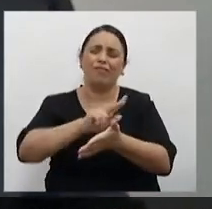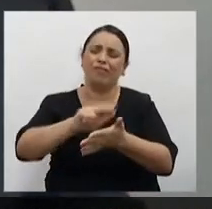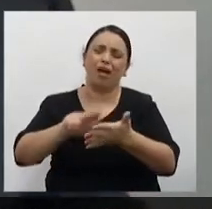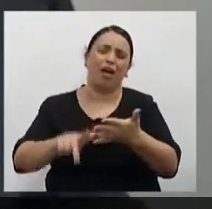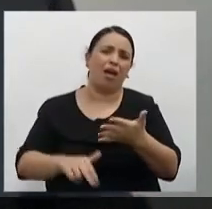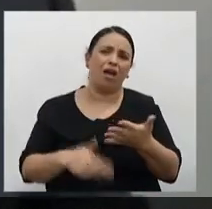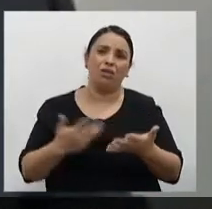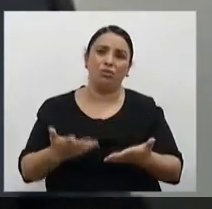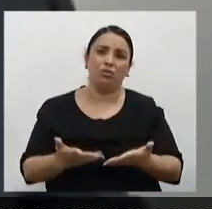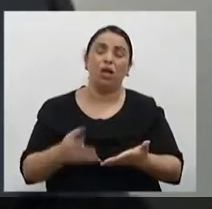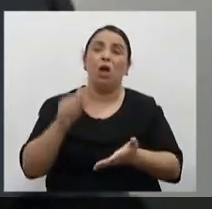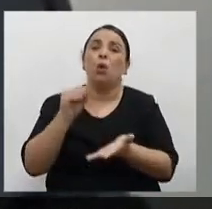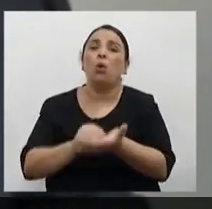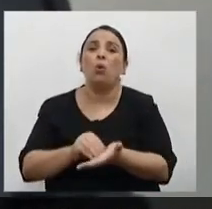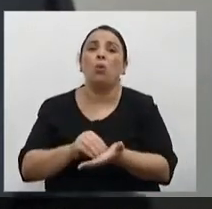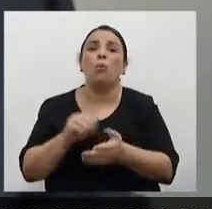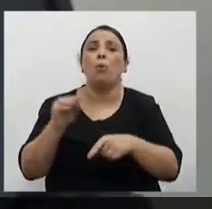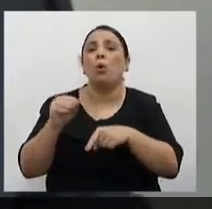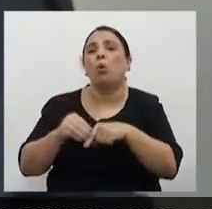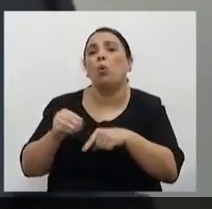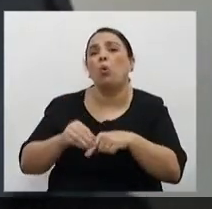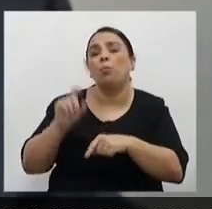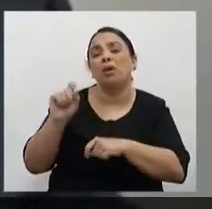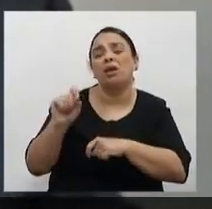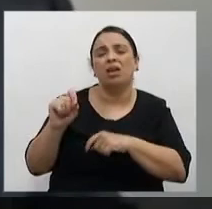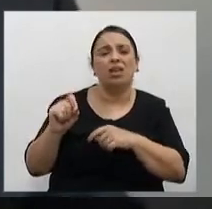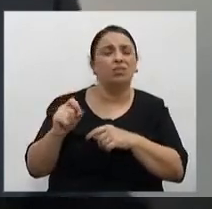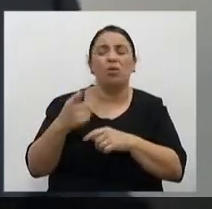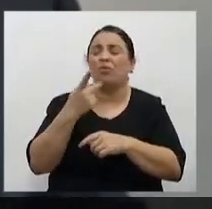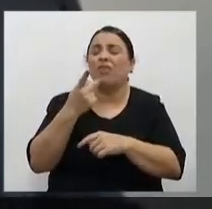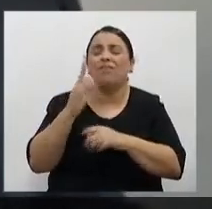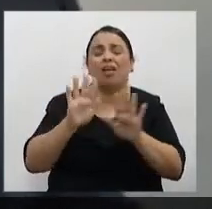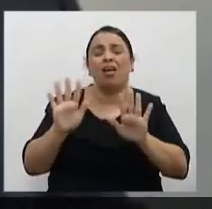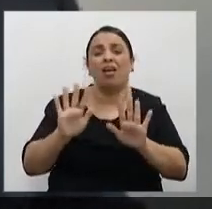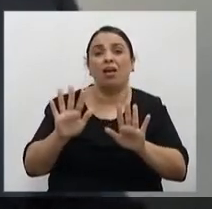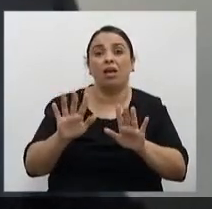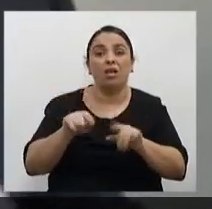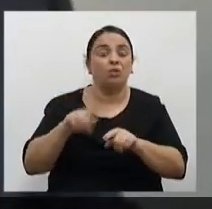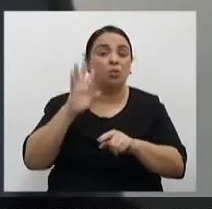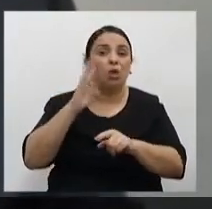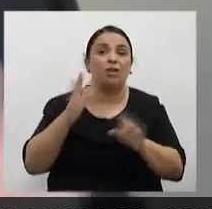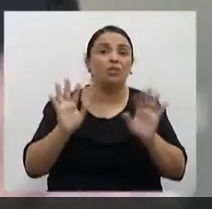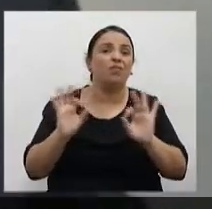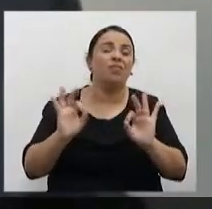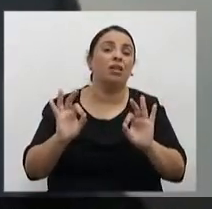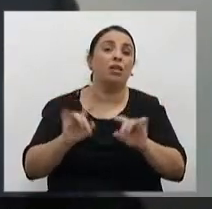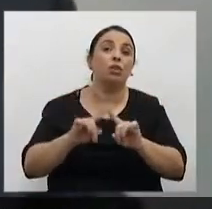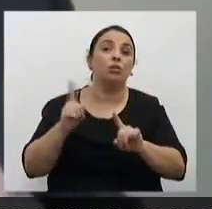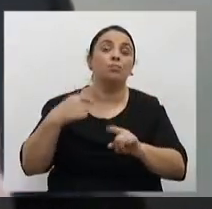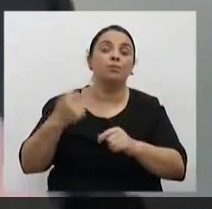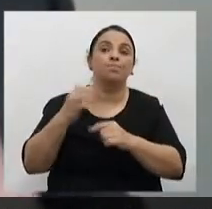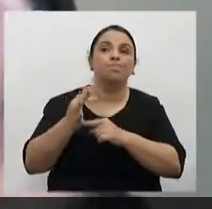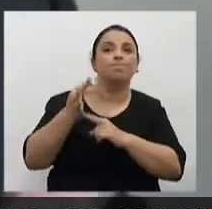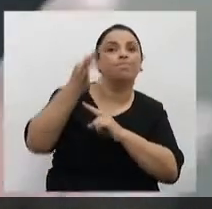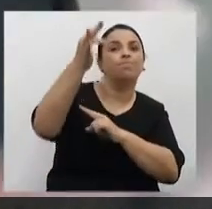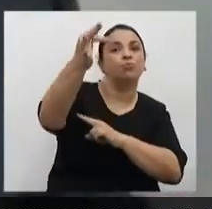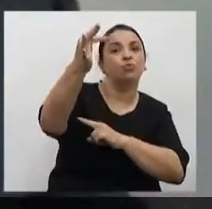de quem foi a culpa, quem errou, quem não errou, porque isso não resolve. Nós temos que olhar para frente e fazer acontecer